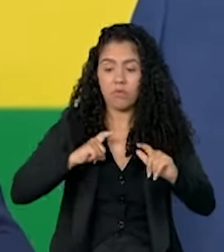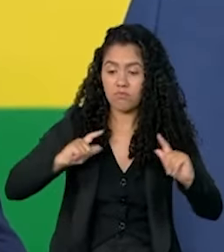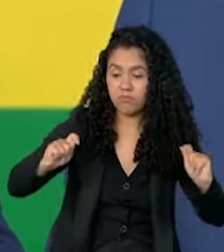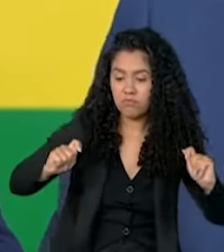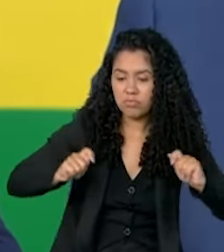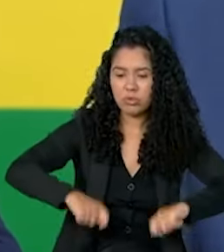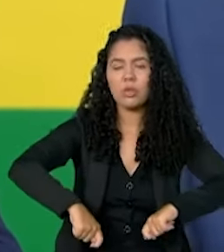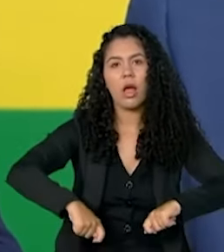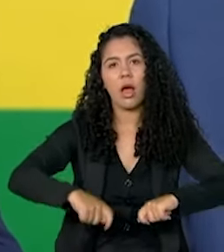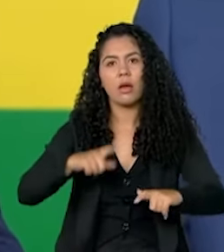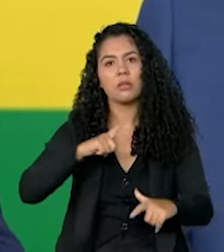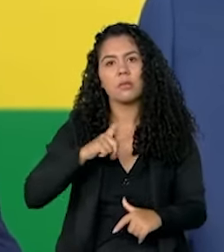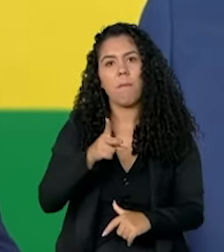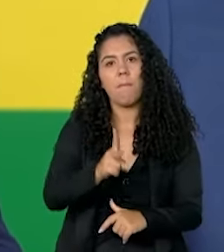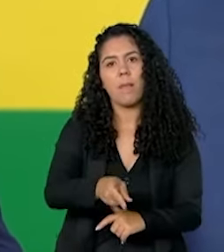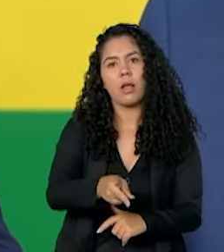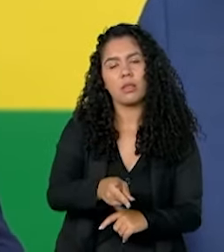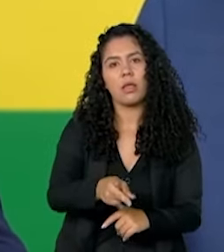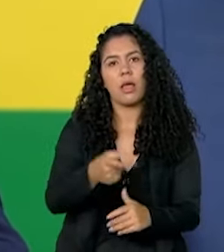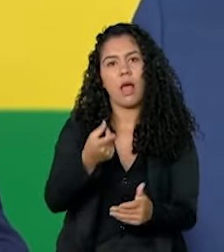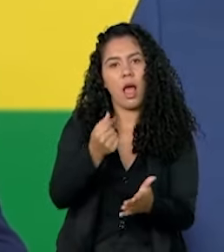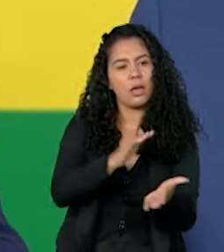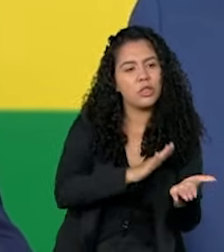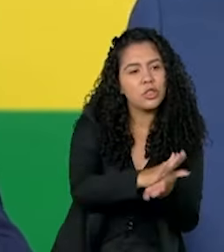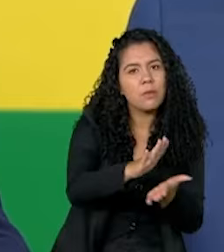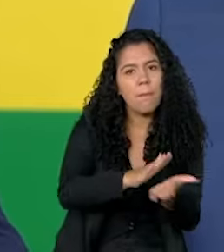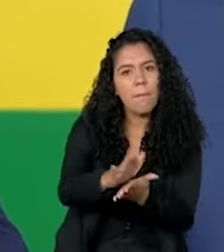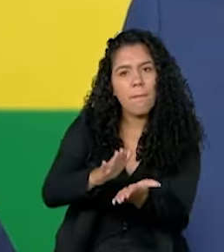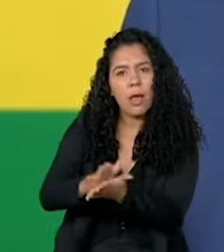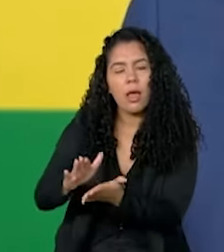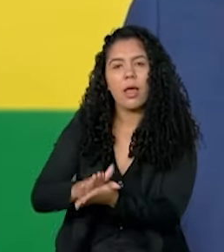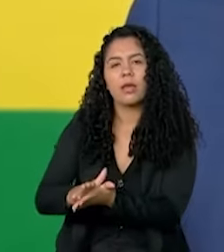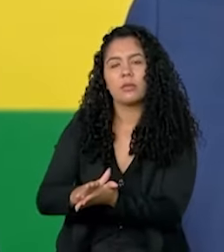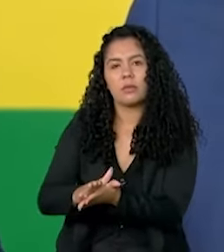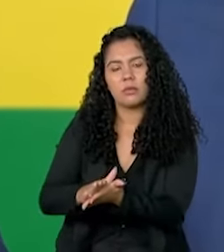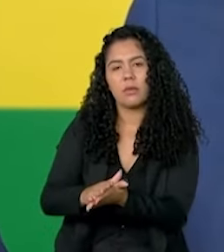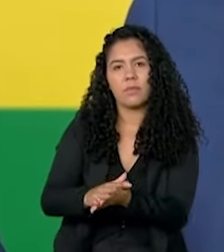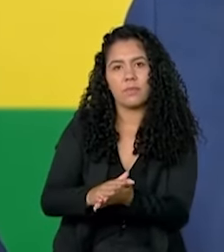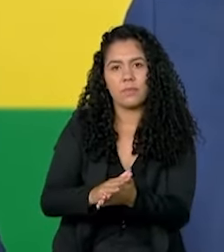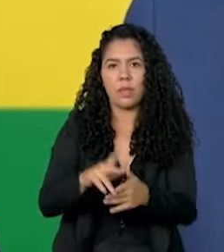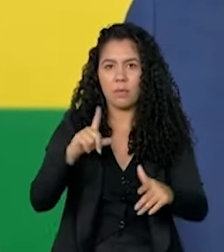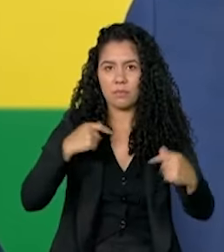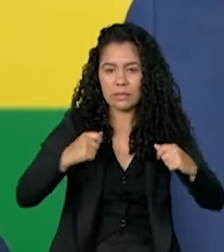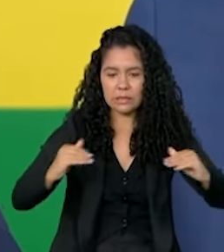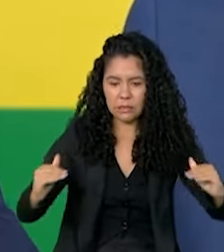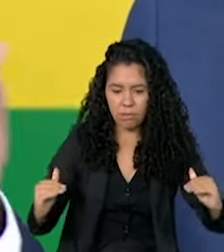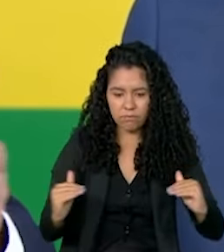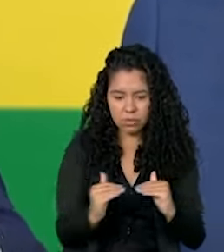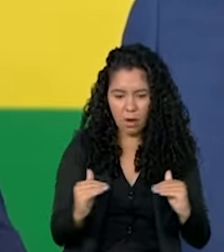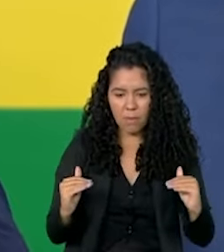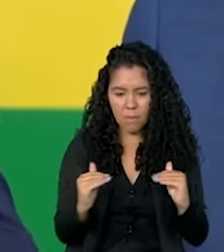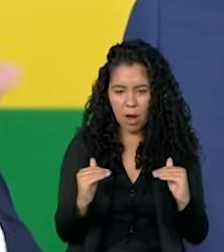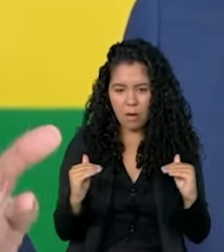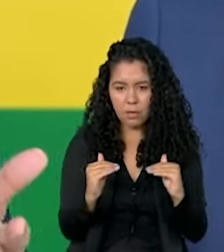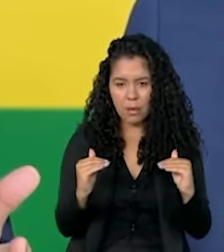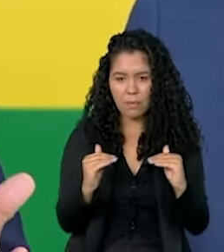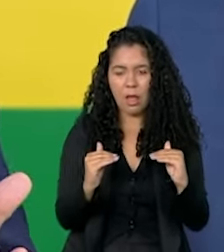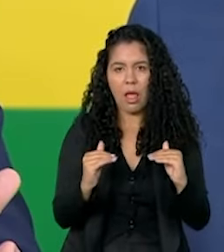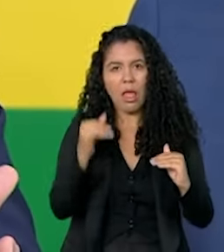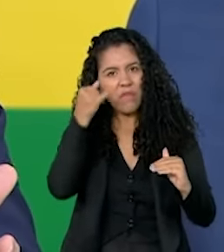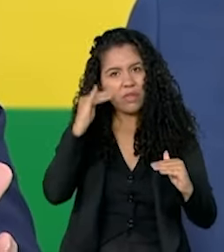de manter as despesas discricionárias, no mínimo no patamar atual, ou